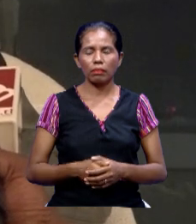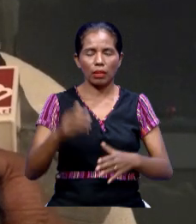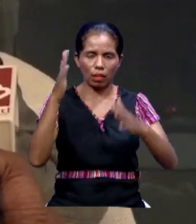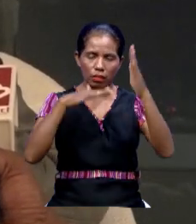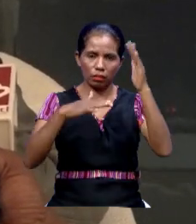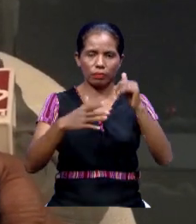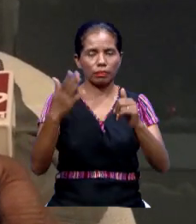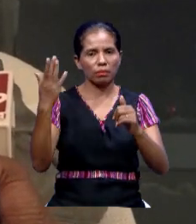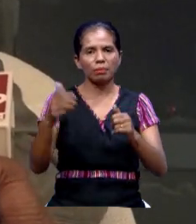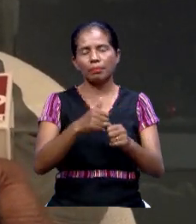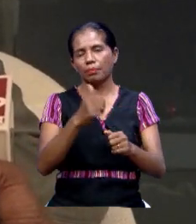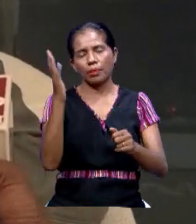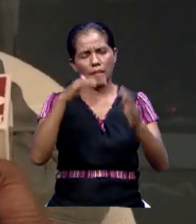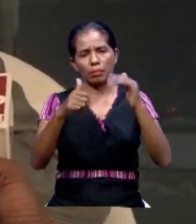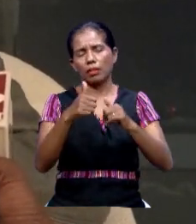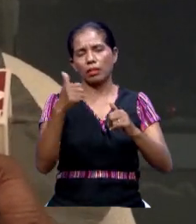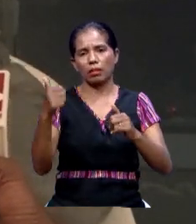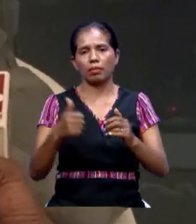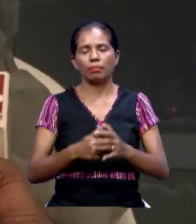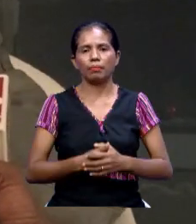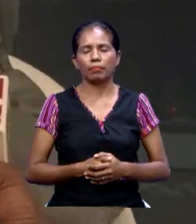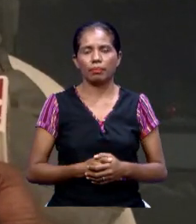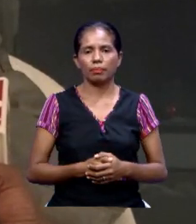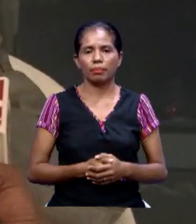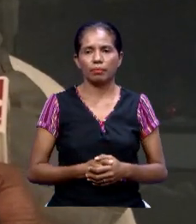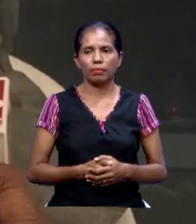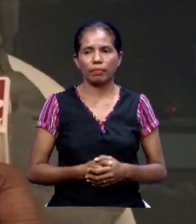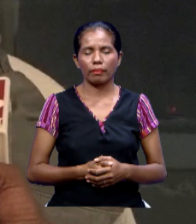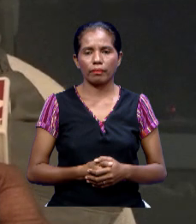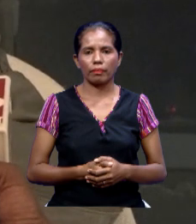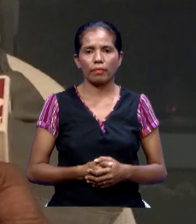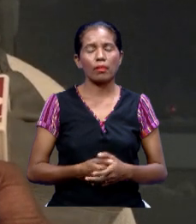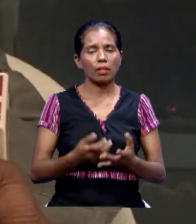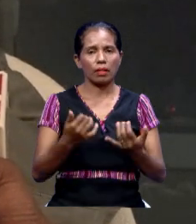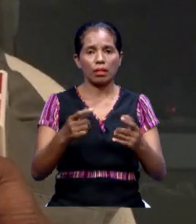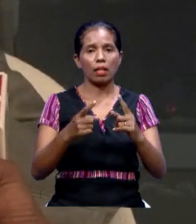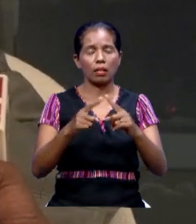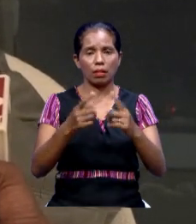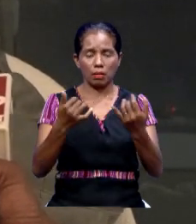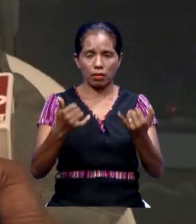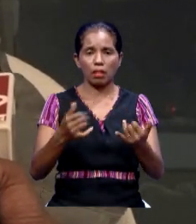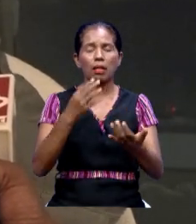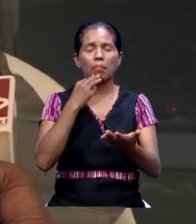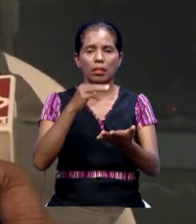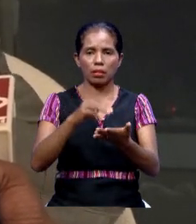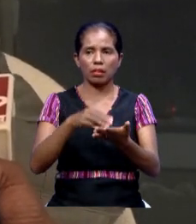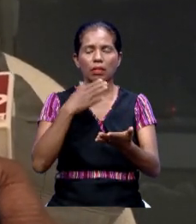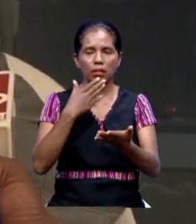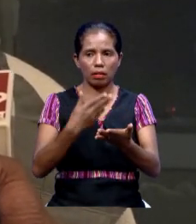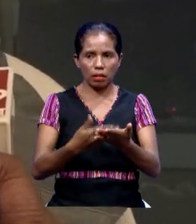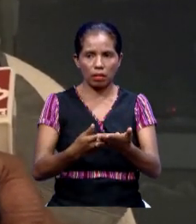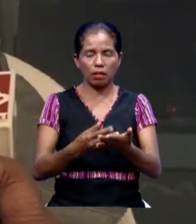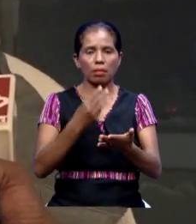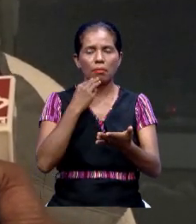nem. E se lutam, e Médio Oriente. Portanto, nem a mensagem dia, que mensagem